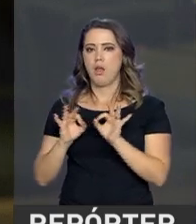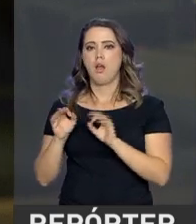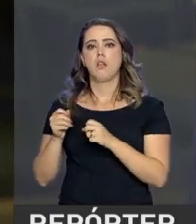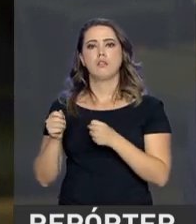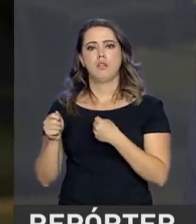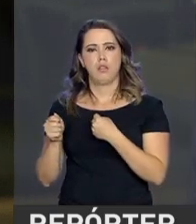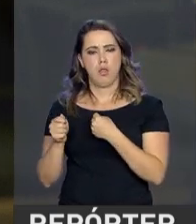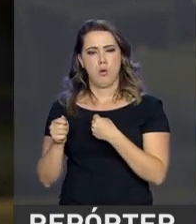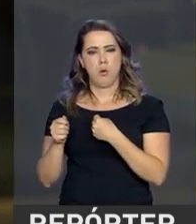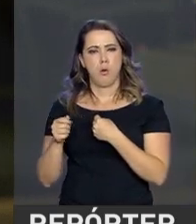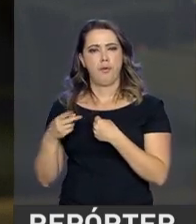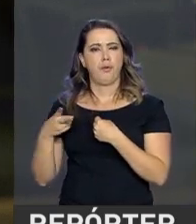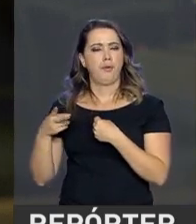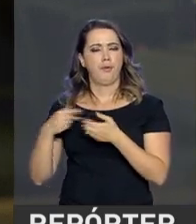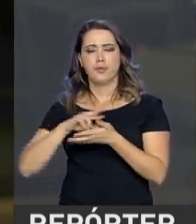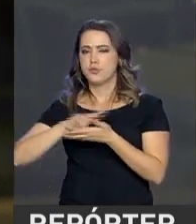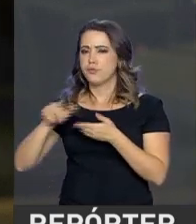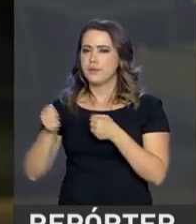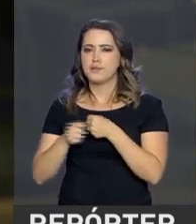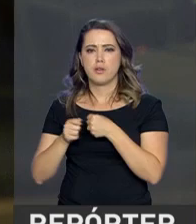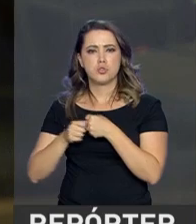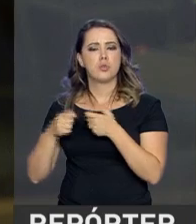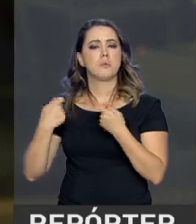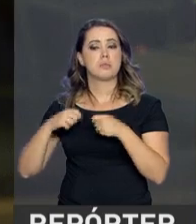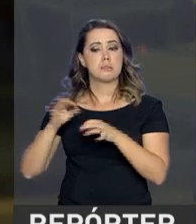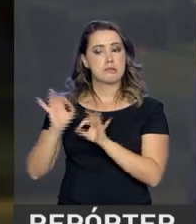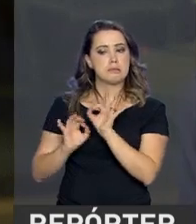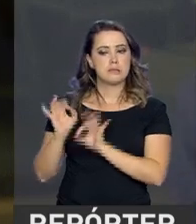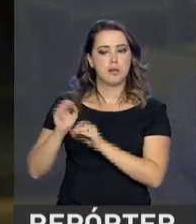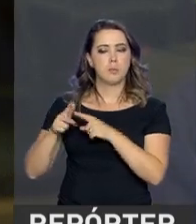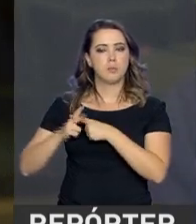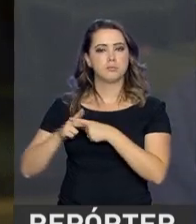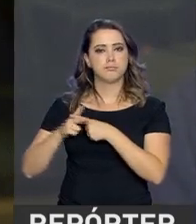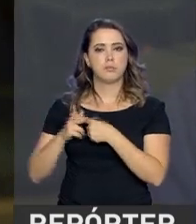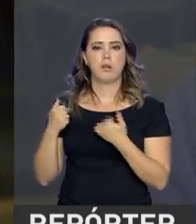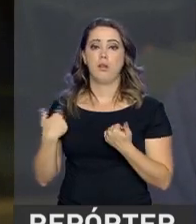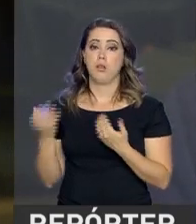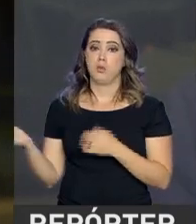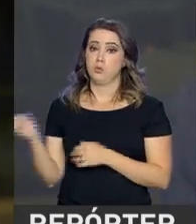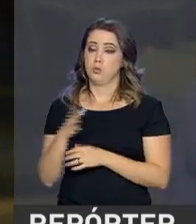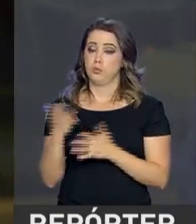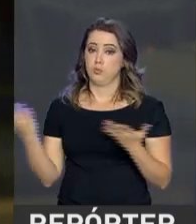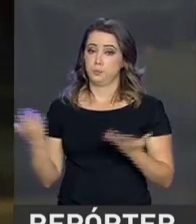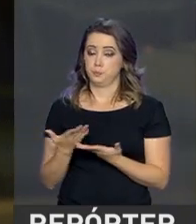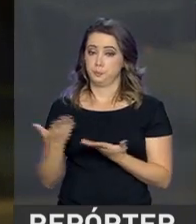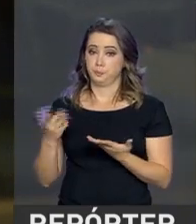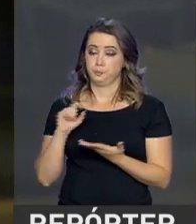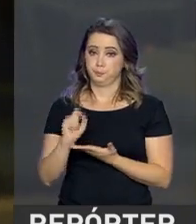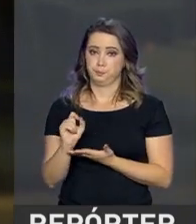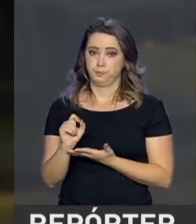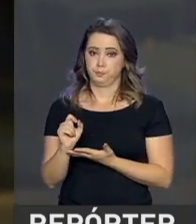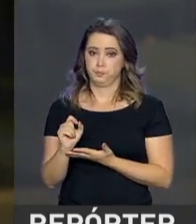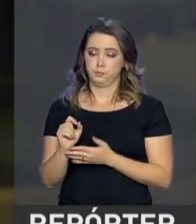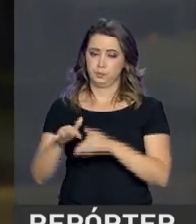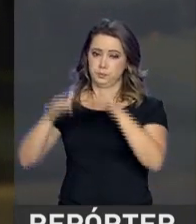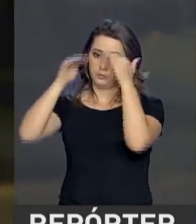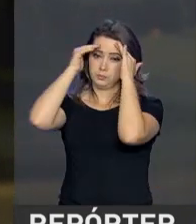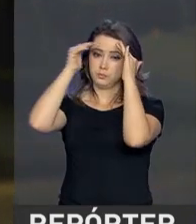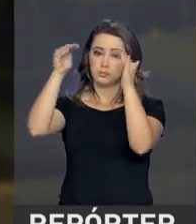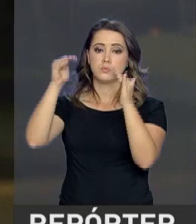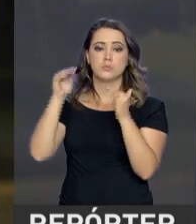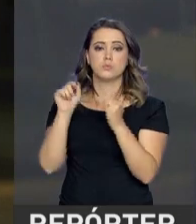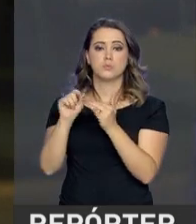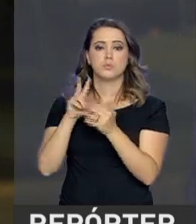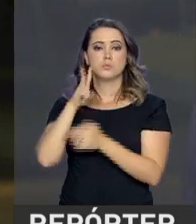nós estamos trabalhando exatamente a regulamentação dos artigos quer dizer e à luz dos novos ativos dentro da casa obedecendo é